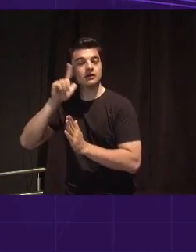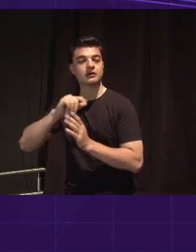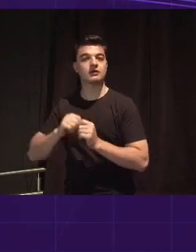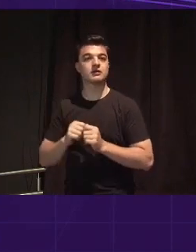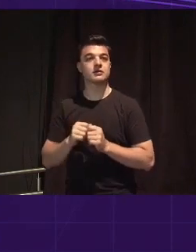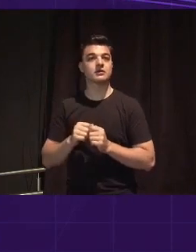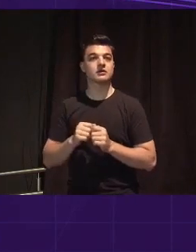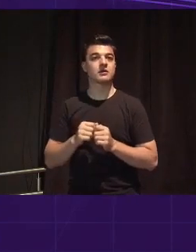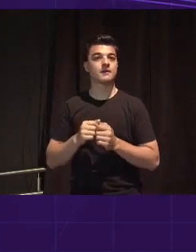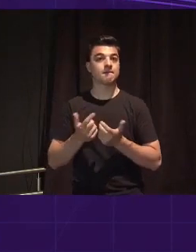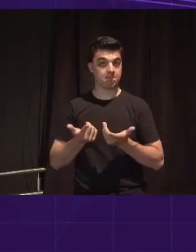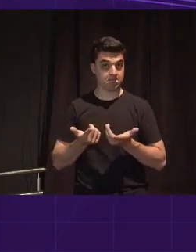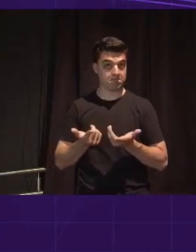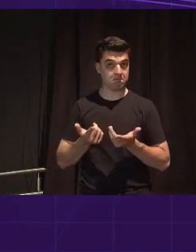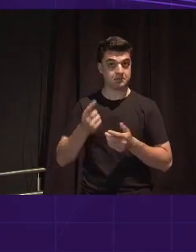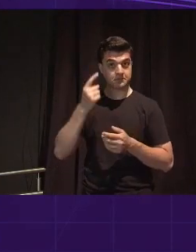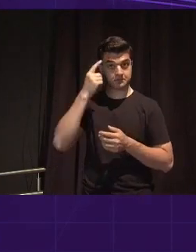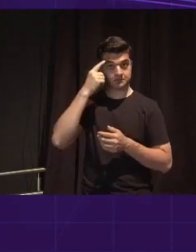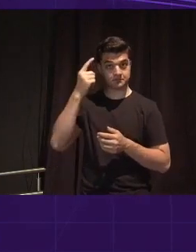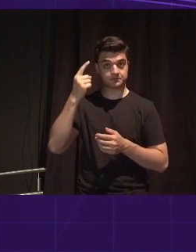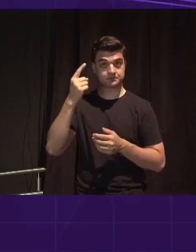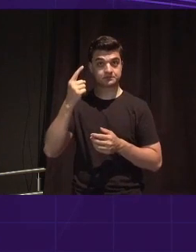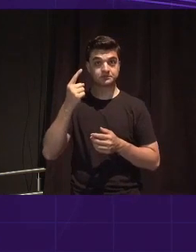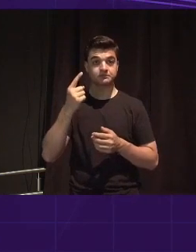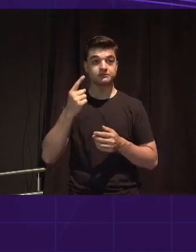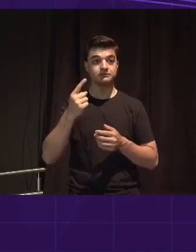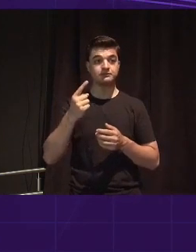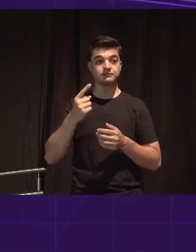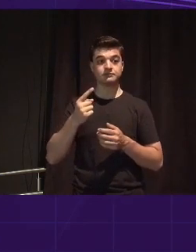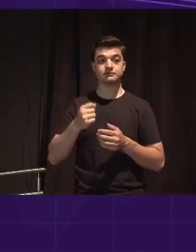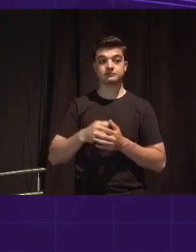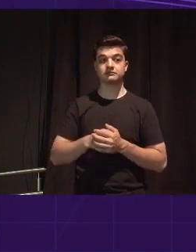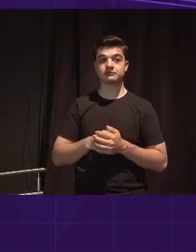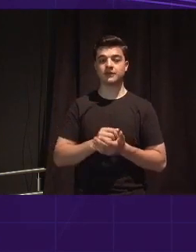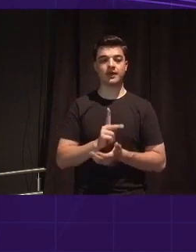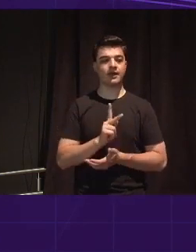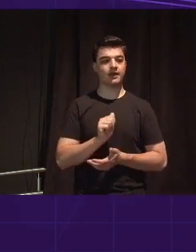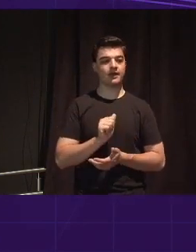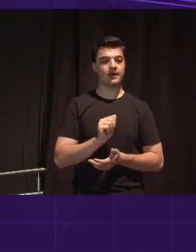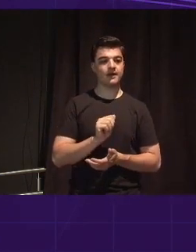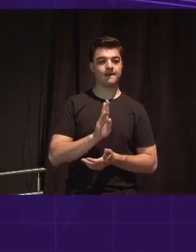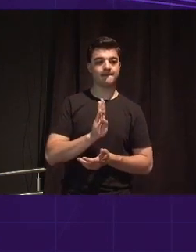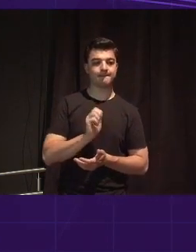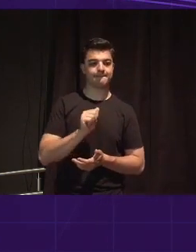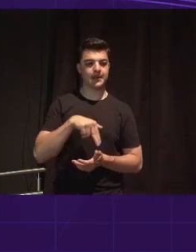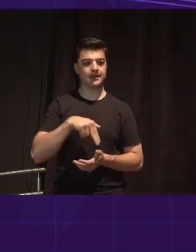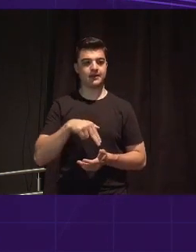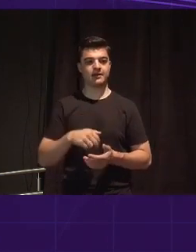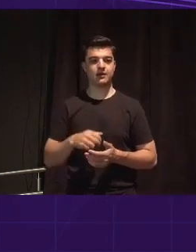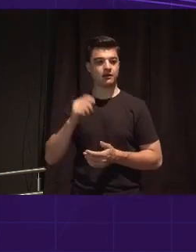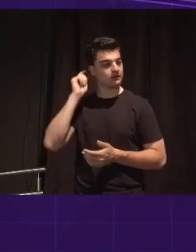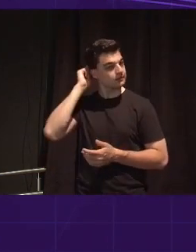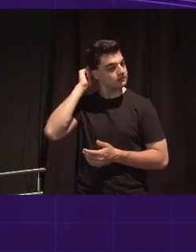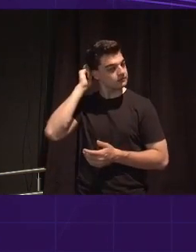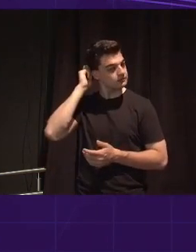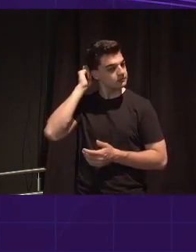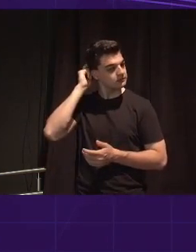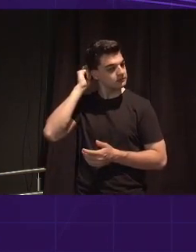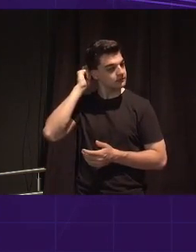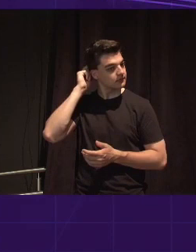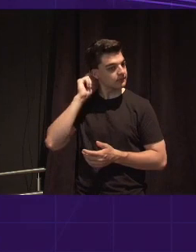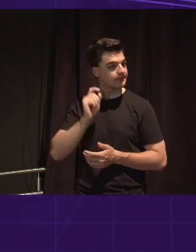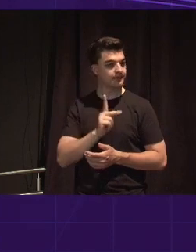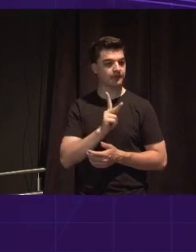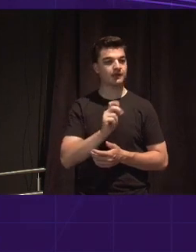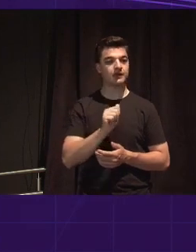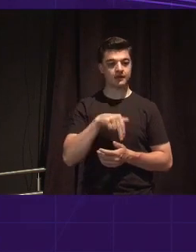naquela categoria de Wave que eu mostrei para vocês, que são os nossos entregáveis. A gente começou uma ação muito profunda de débito técnico, que foi até tema